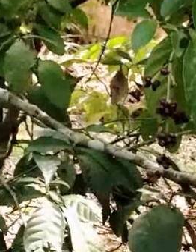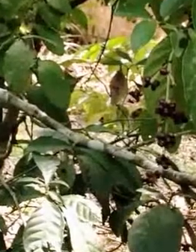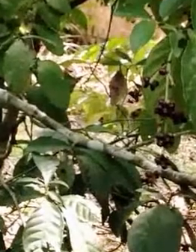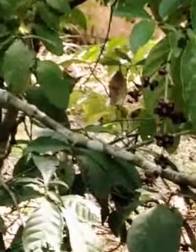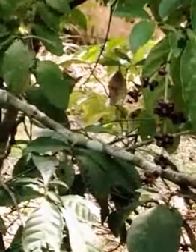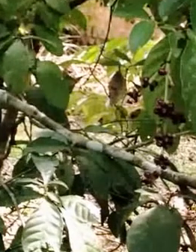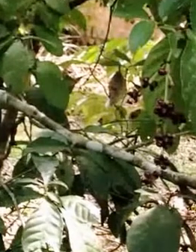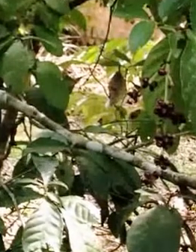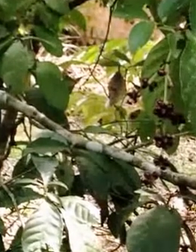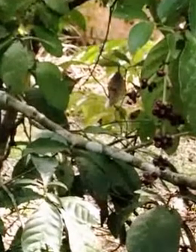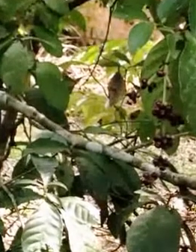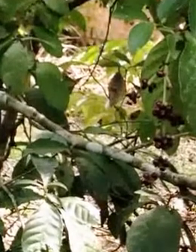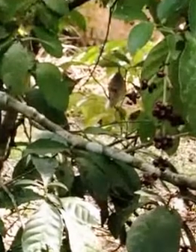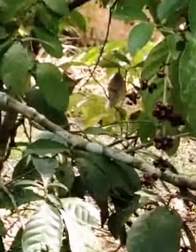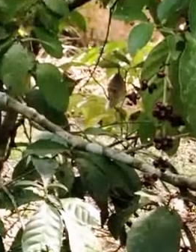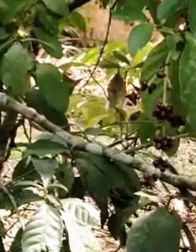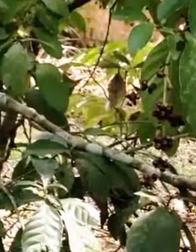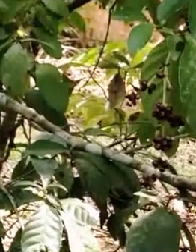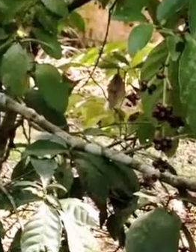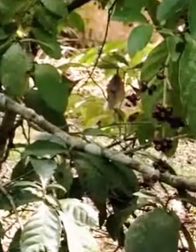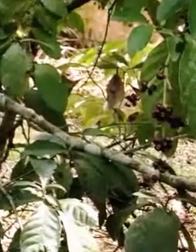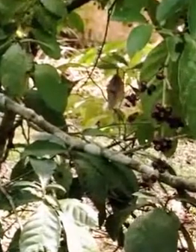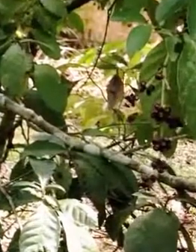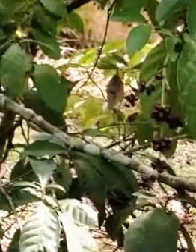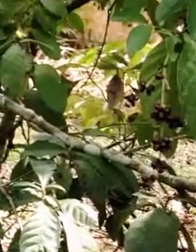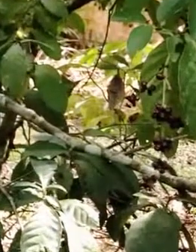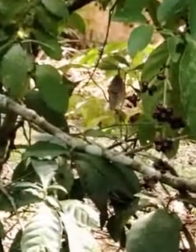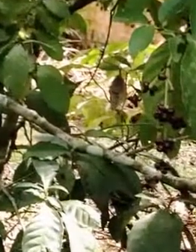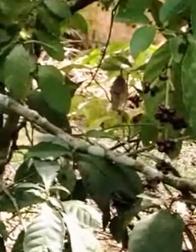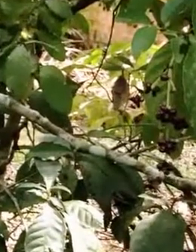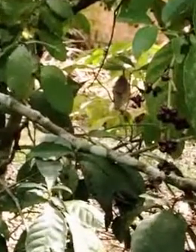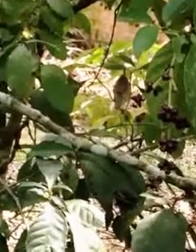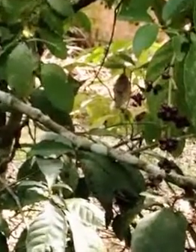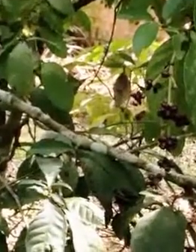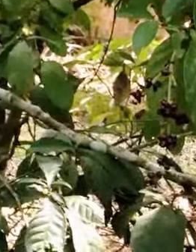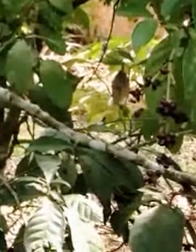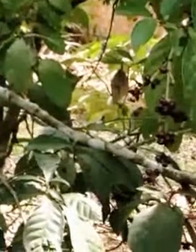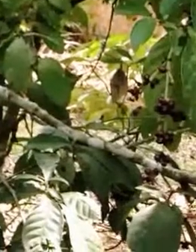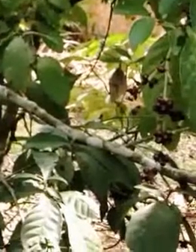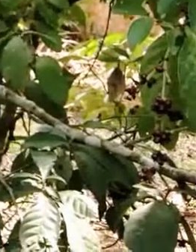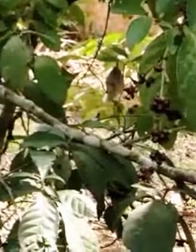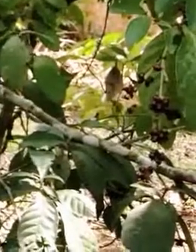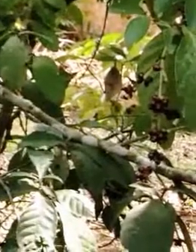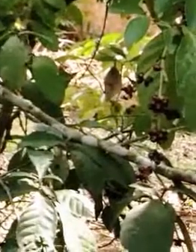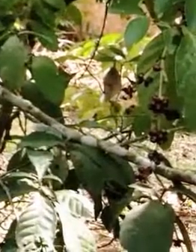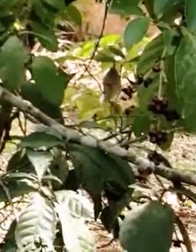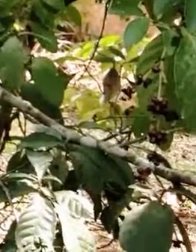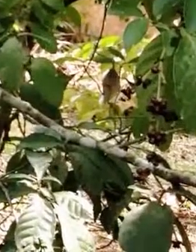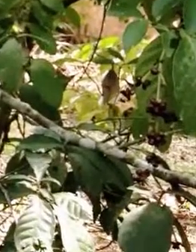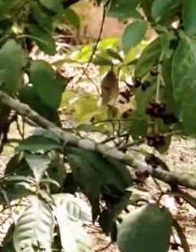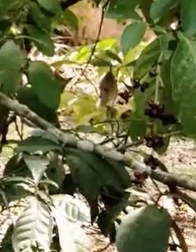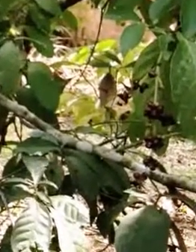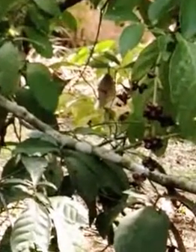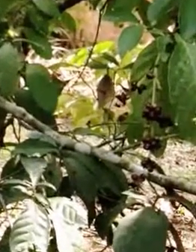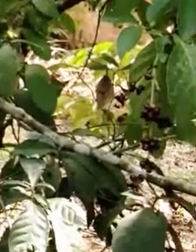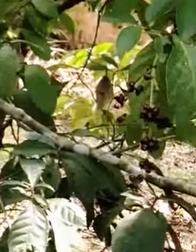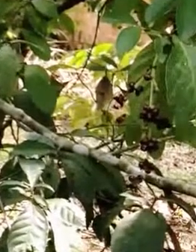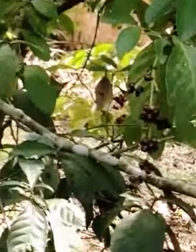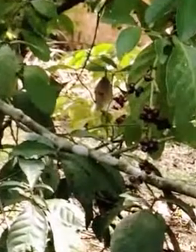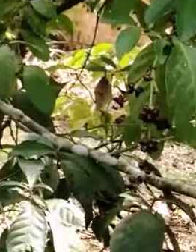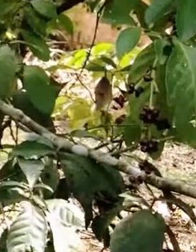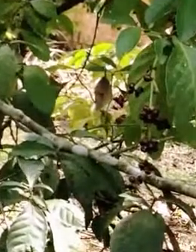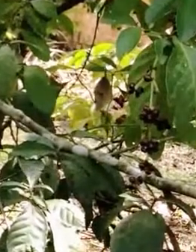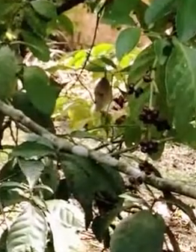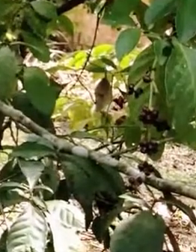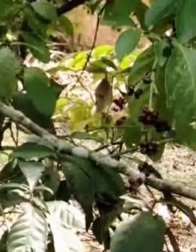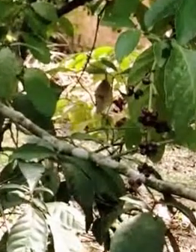sempre Virgem Maria. Quem veio me